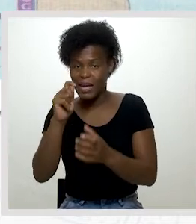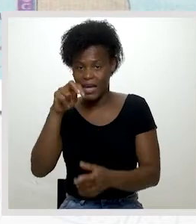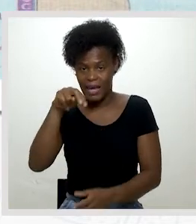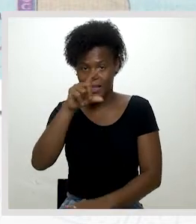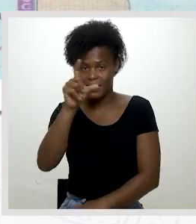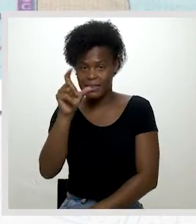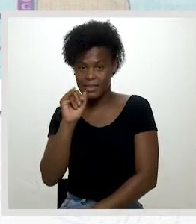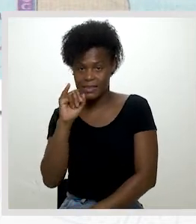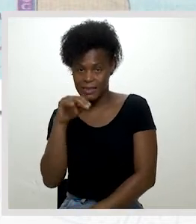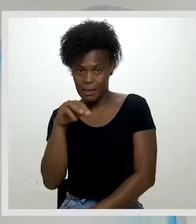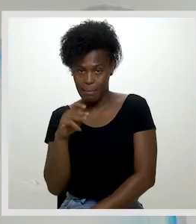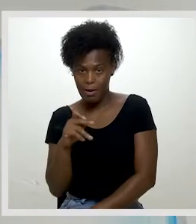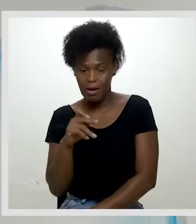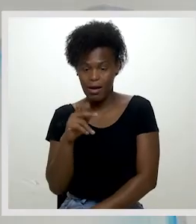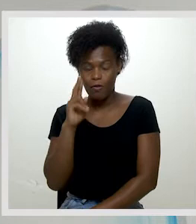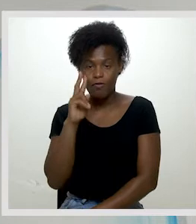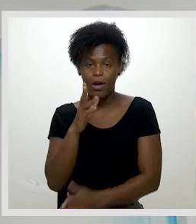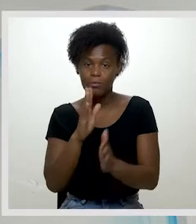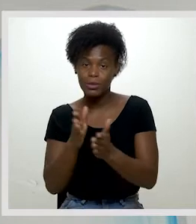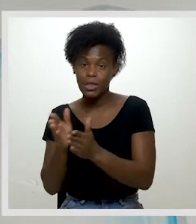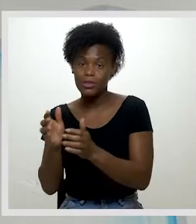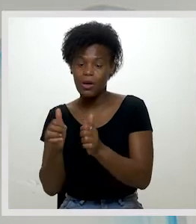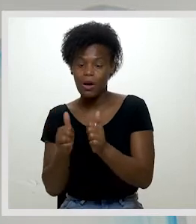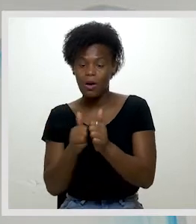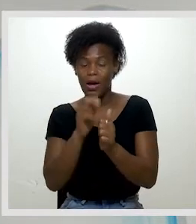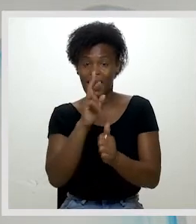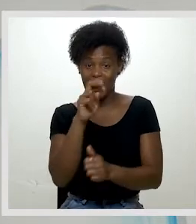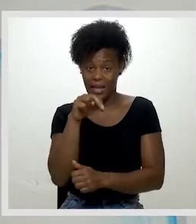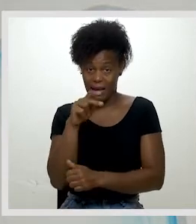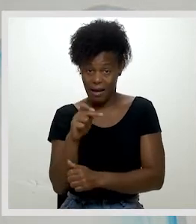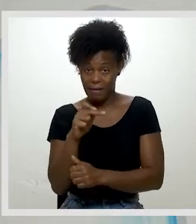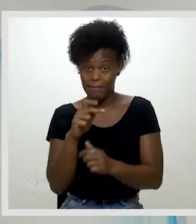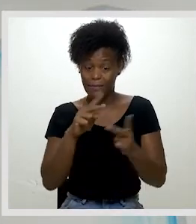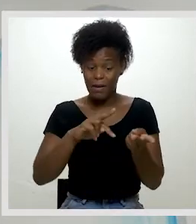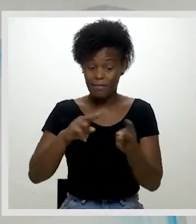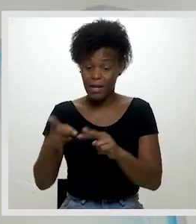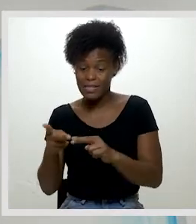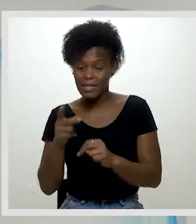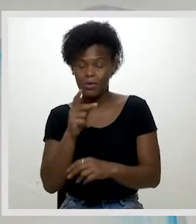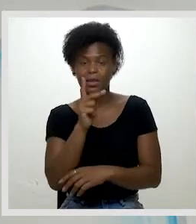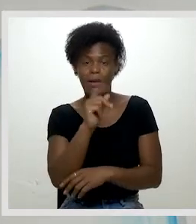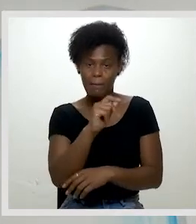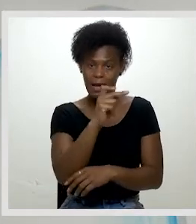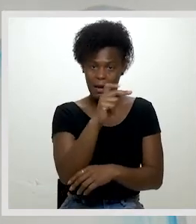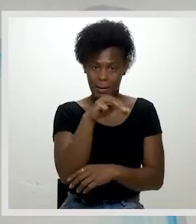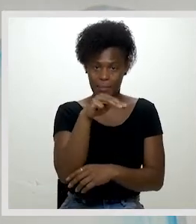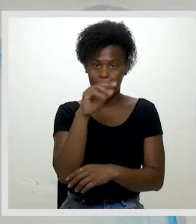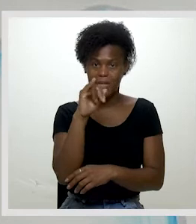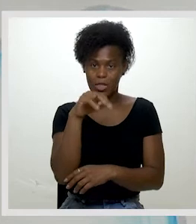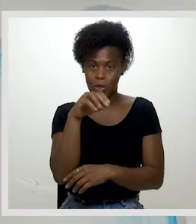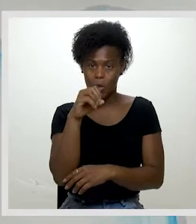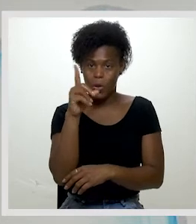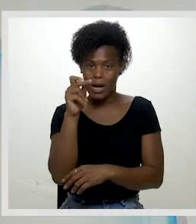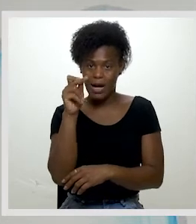com o RNA, nesse caso o RNA de transferência e o aminoácido, é um processo muito complexo, porque